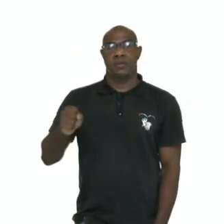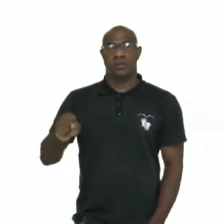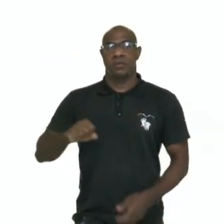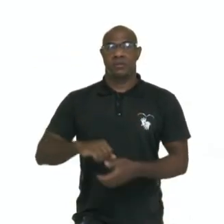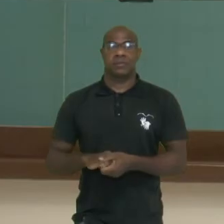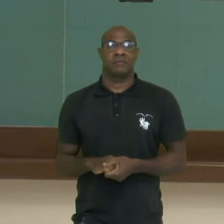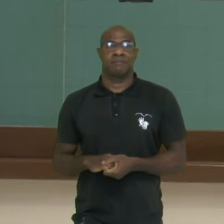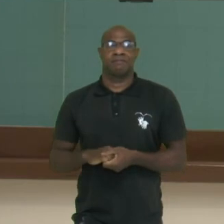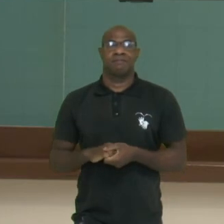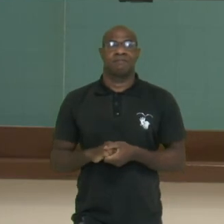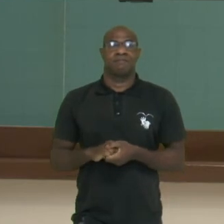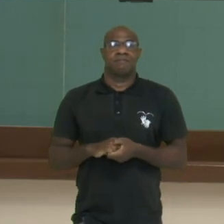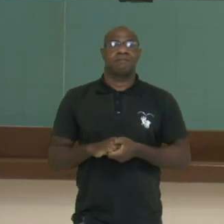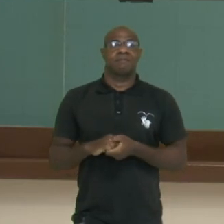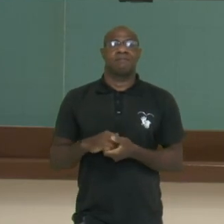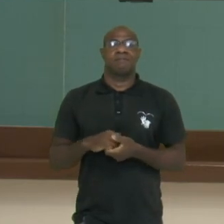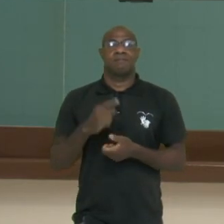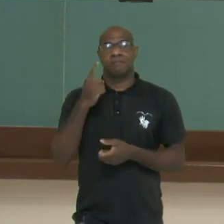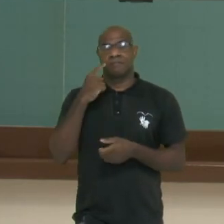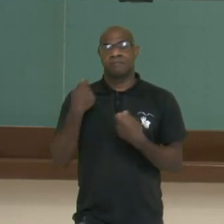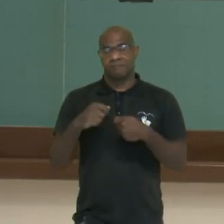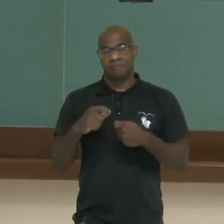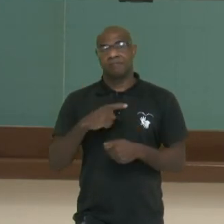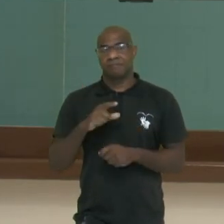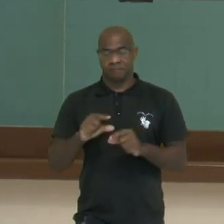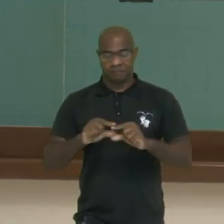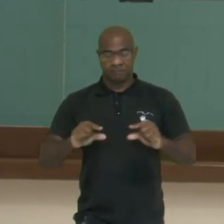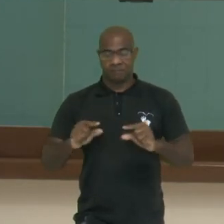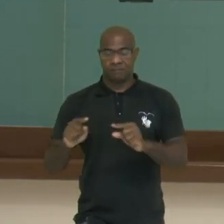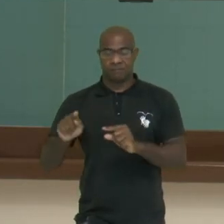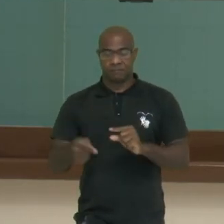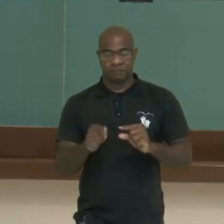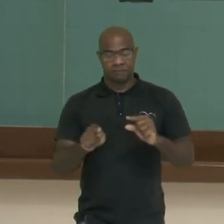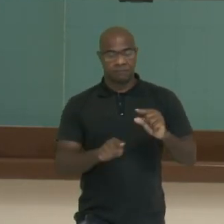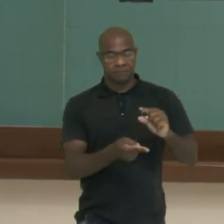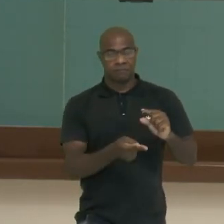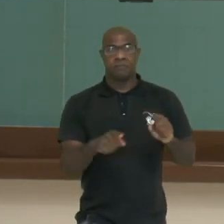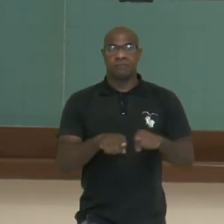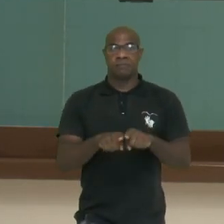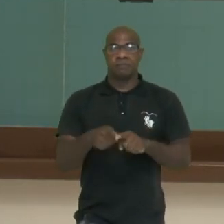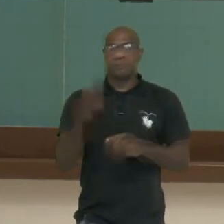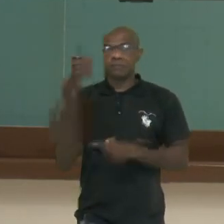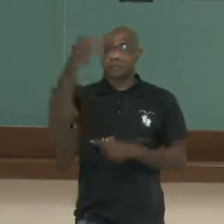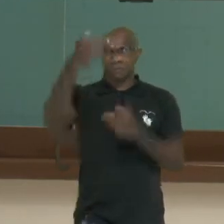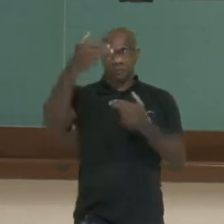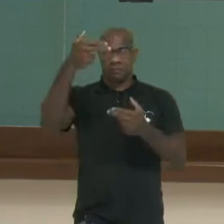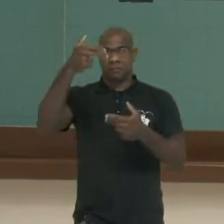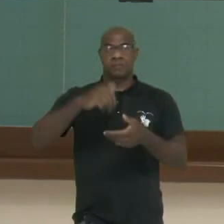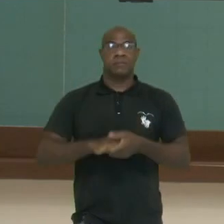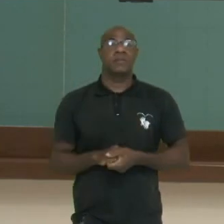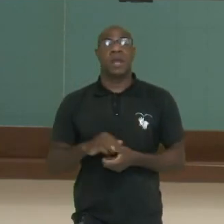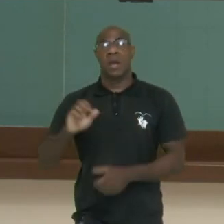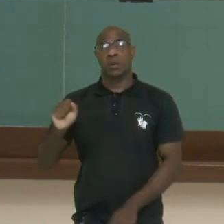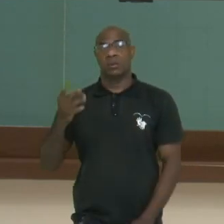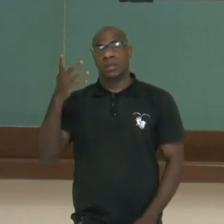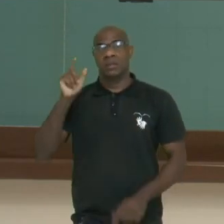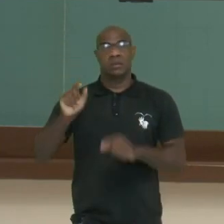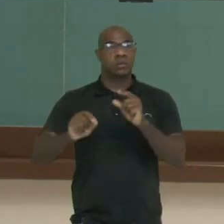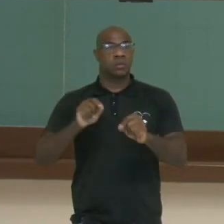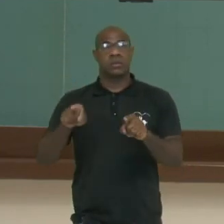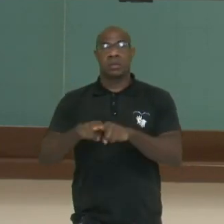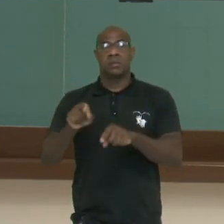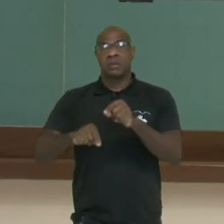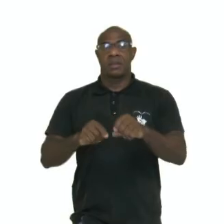2 casinhas, na respostinha a gente tem que ter 2 casinhas também, tá bom? E isso acontece também quando a gente faz ali